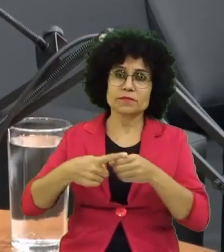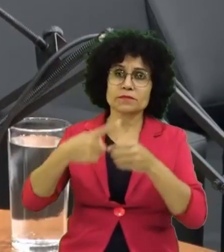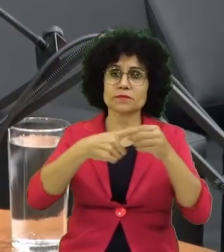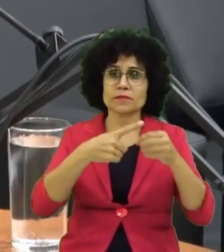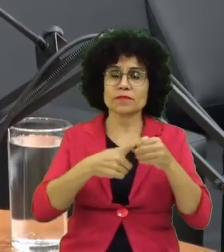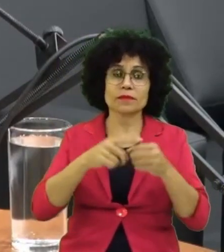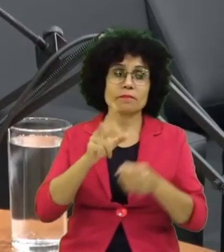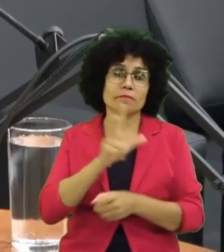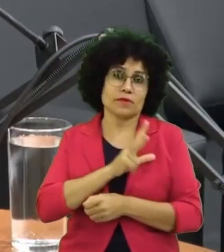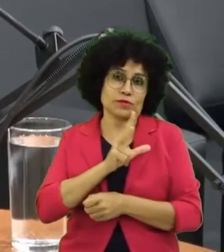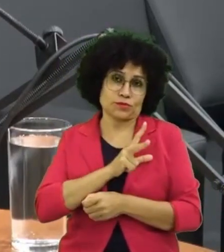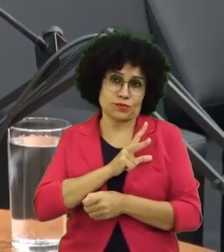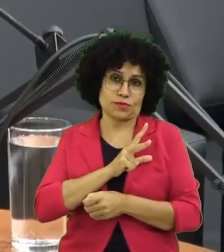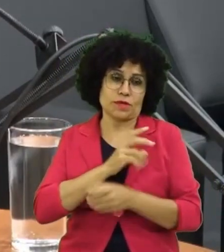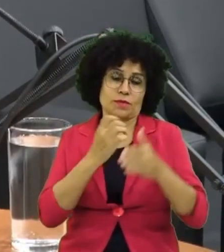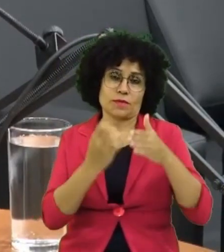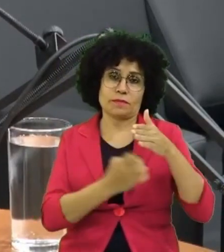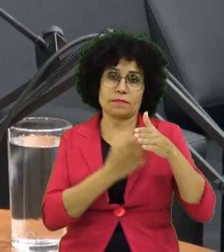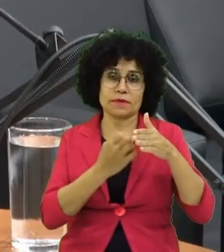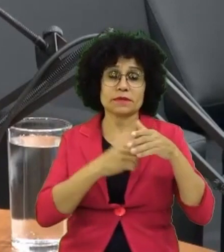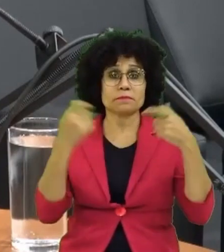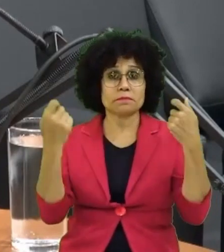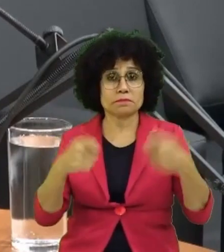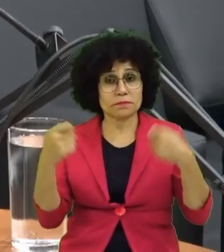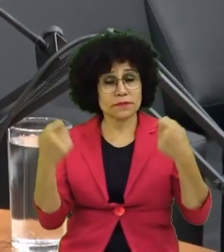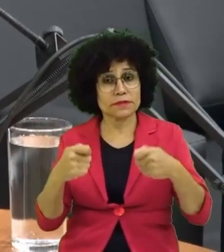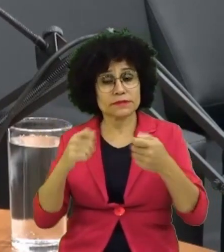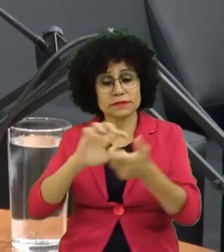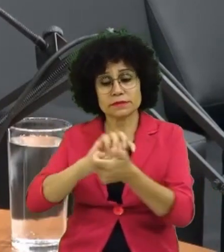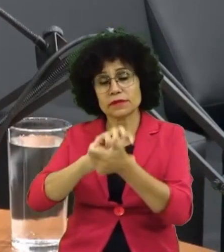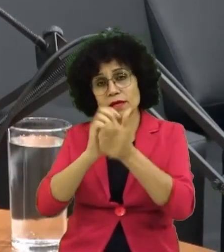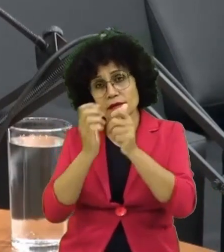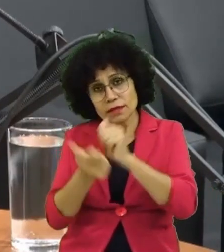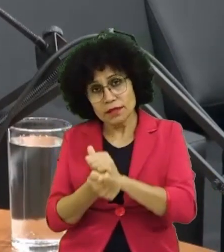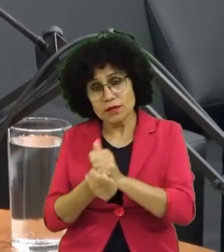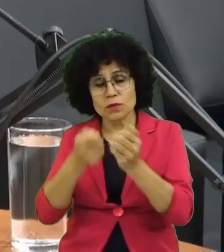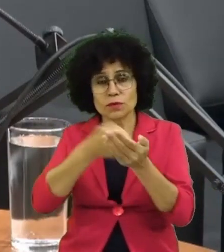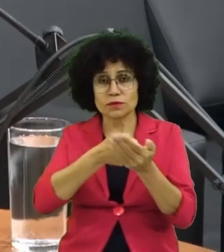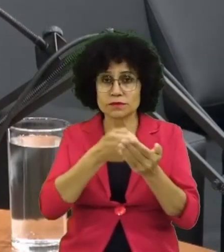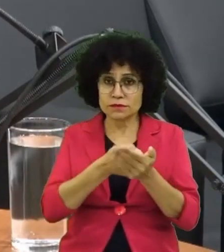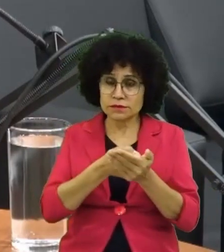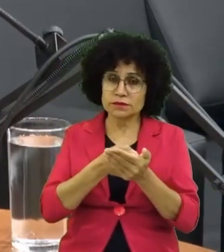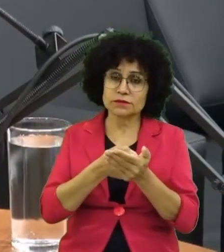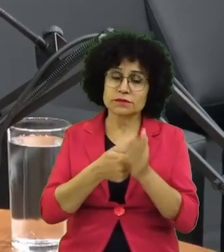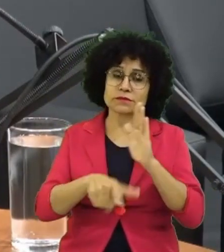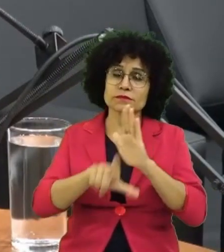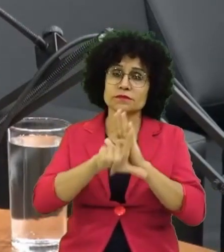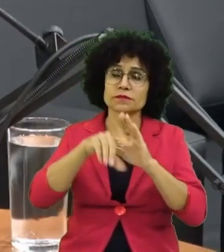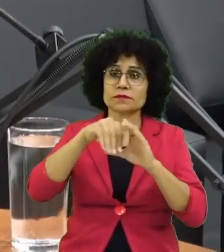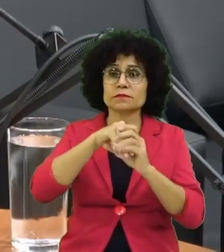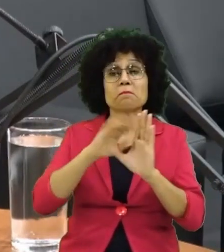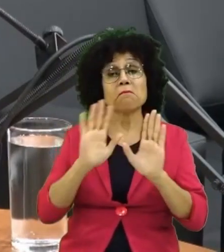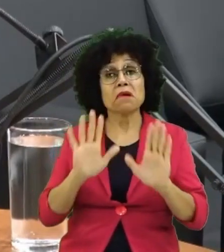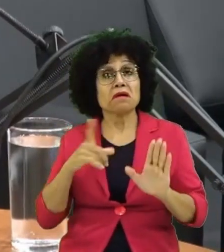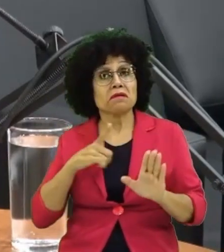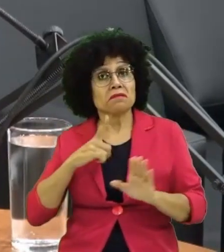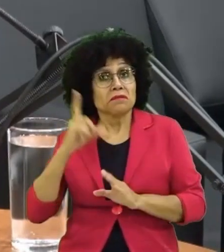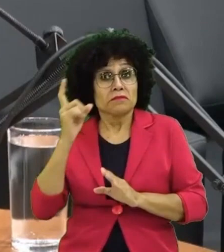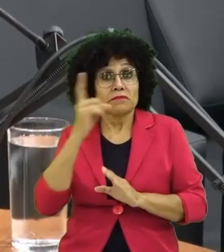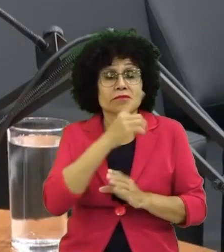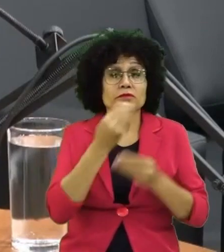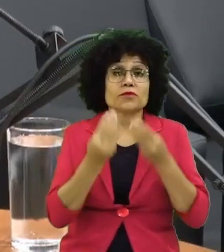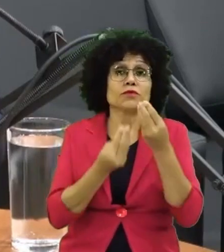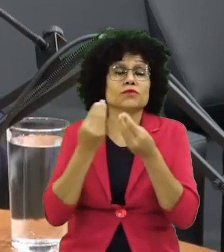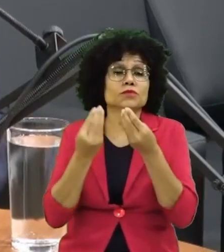concessões privadas, né? E que precisam se adequar às novas exigências do marco legal, mas que têm dificuldades, às